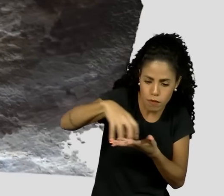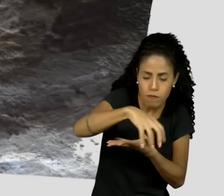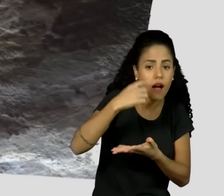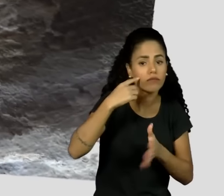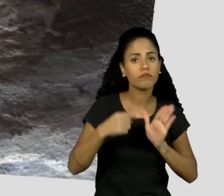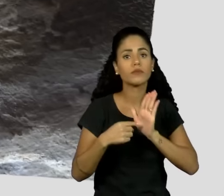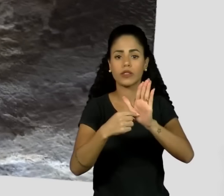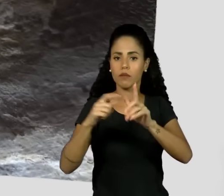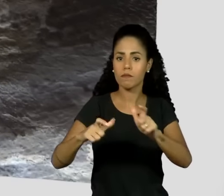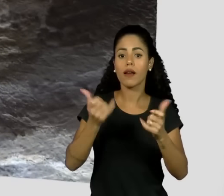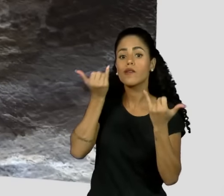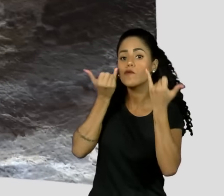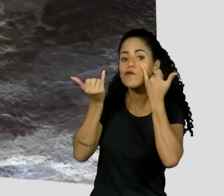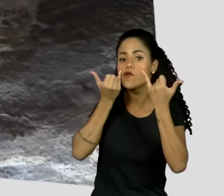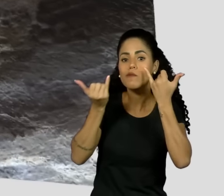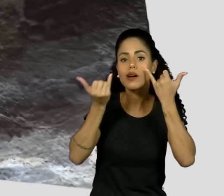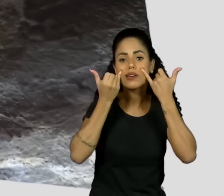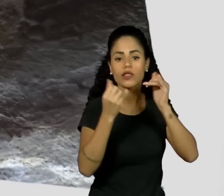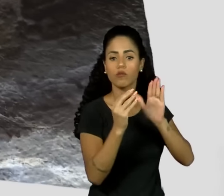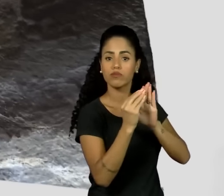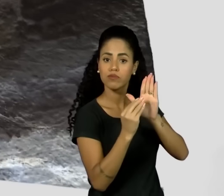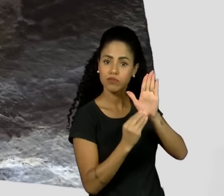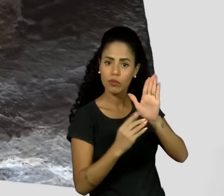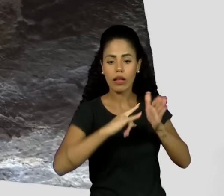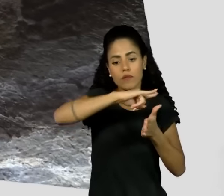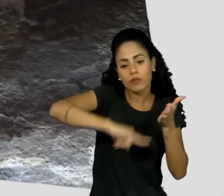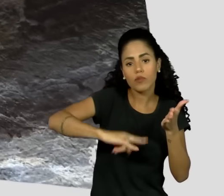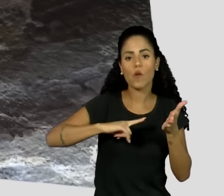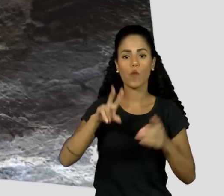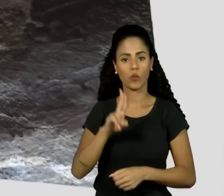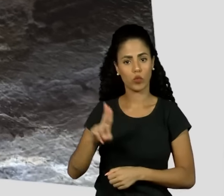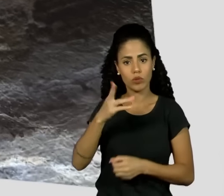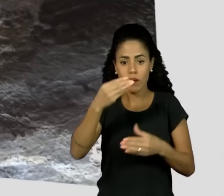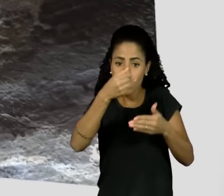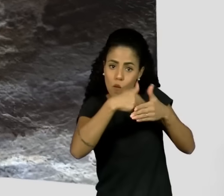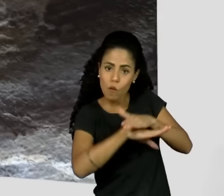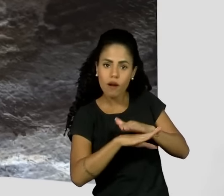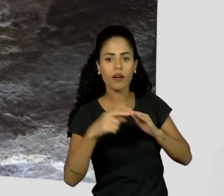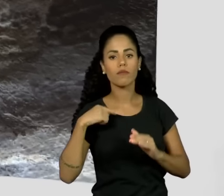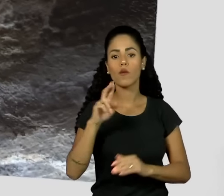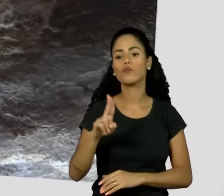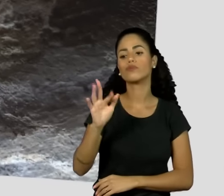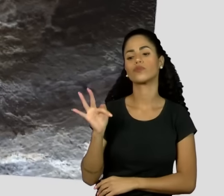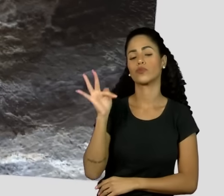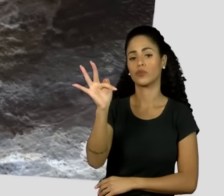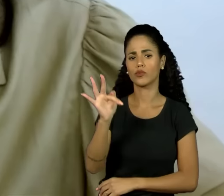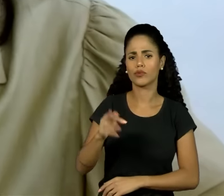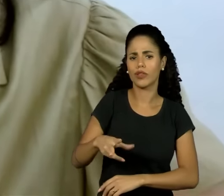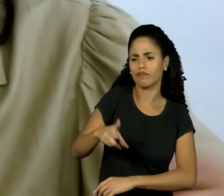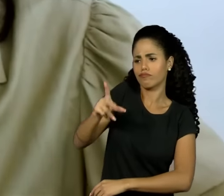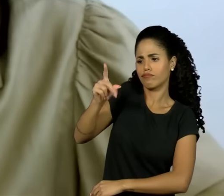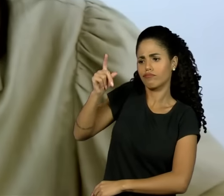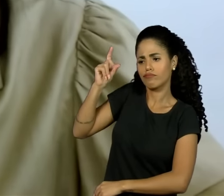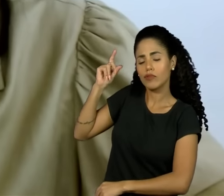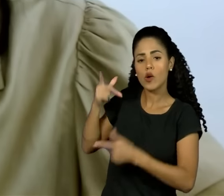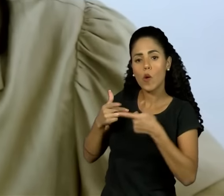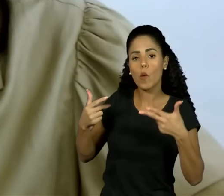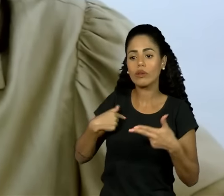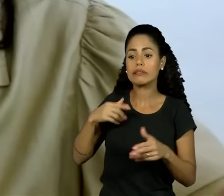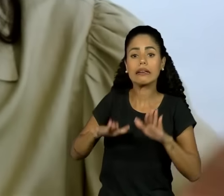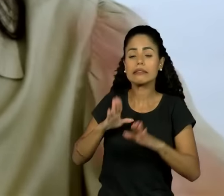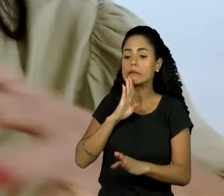das bases de dados e referências bibliográficas utilizadas. Eram coordenadas muito antigas e a gente não